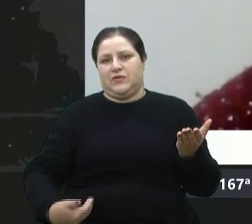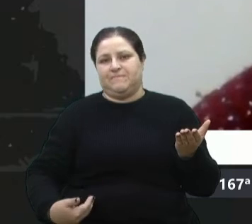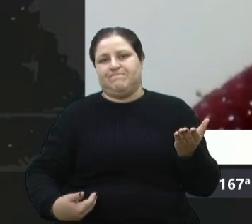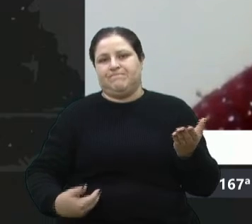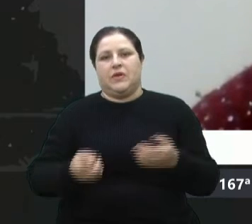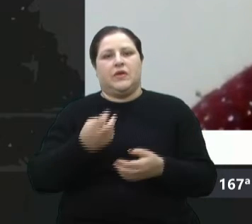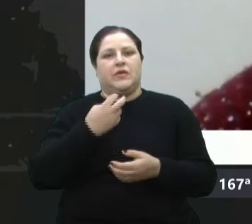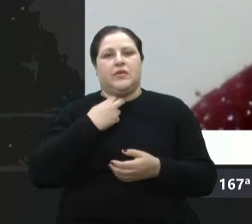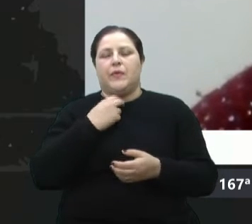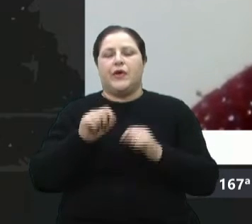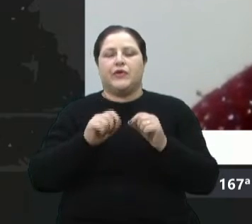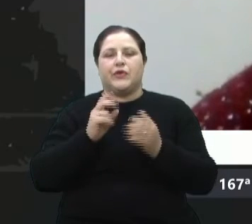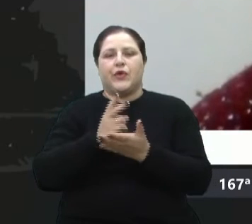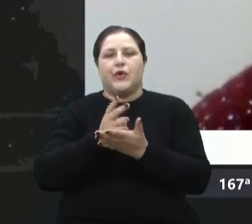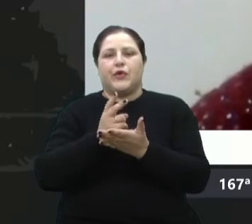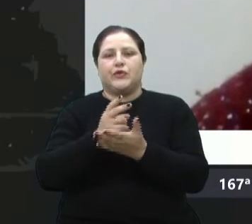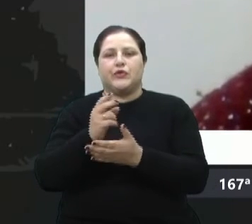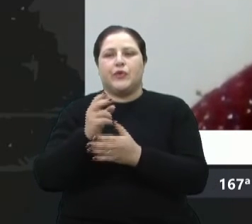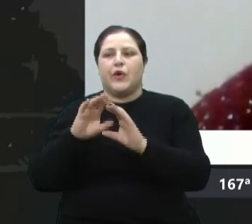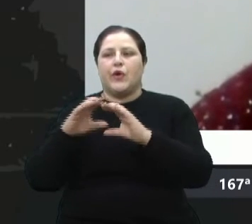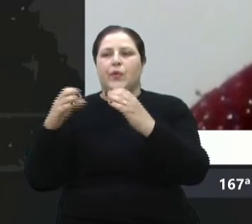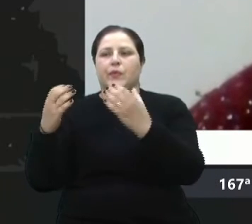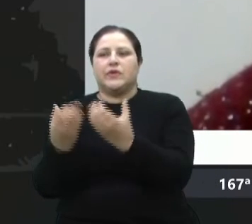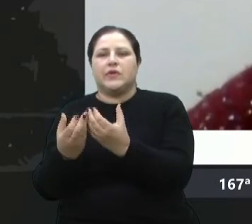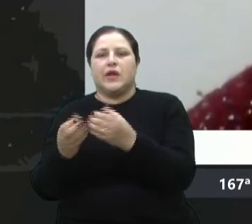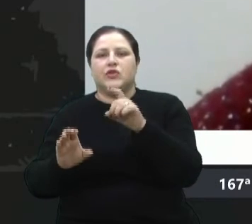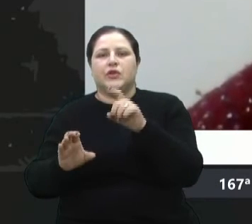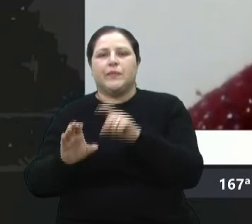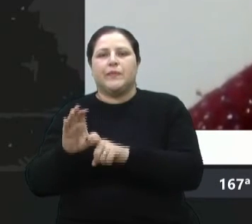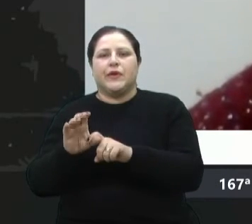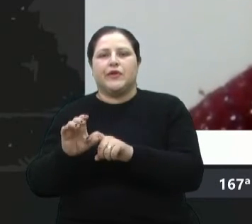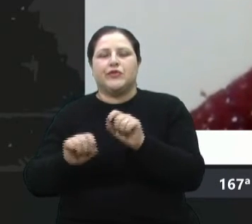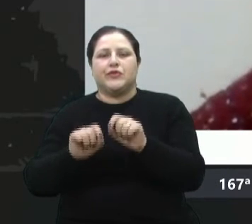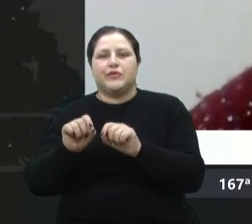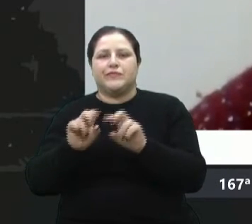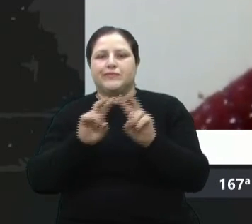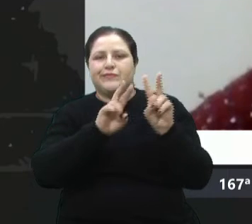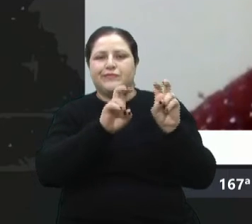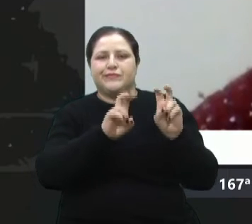a comunidade ficar dependendo de questões tão